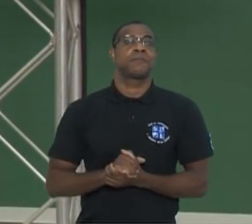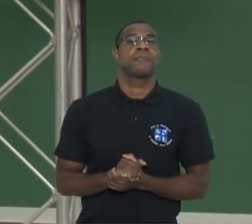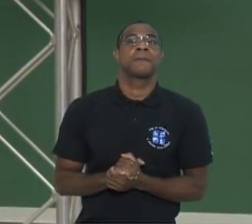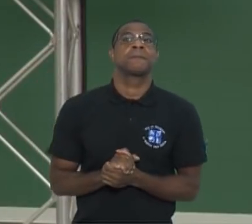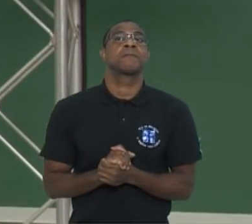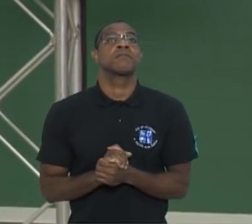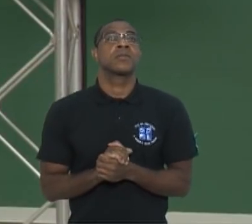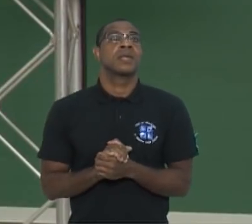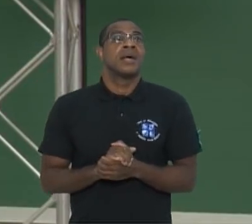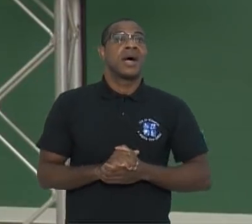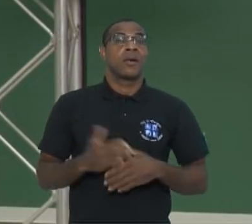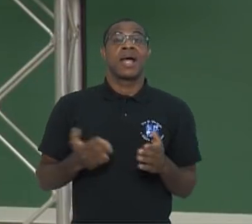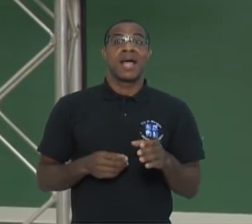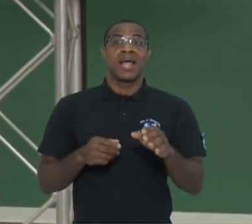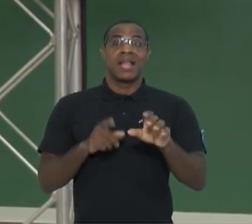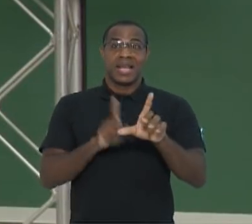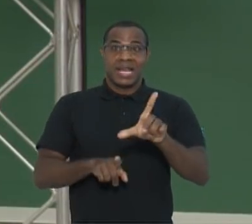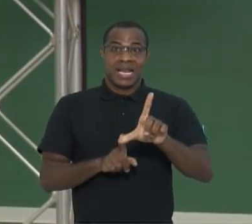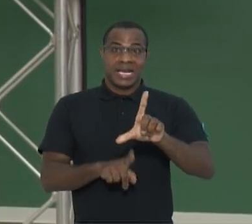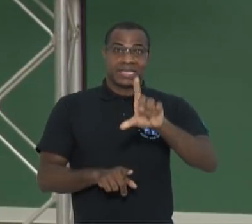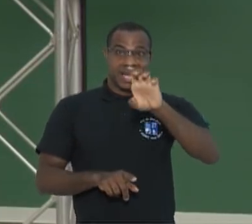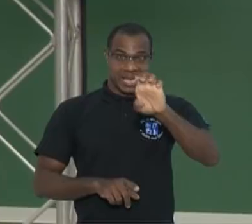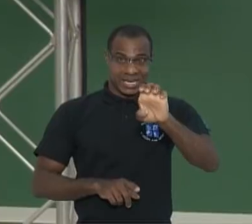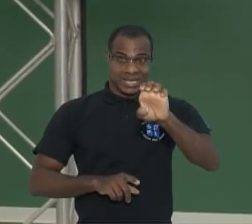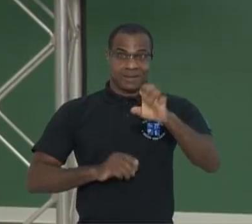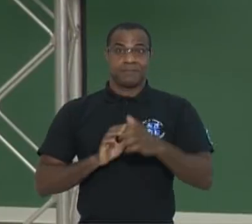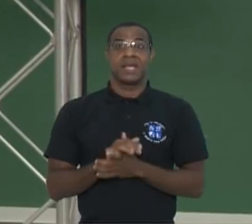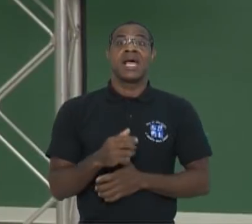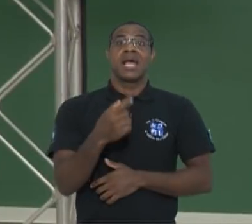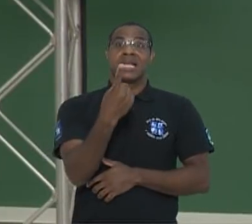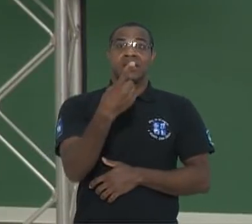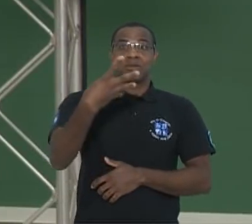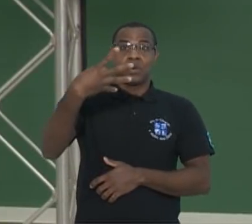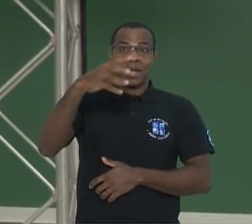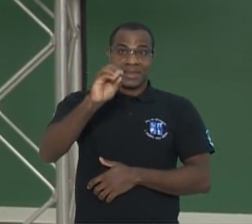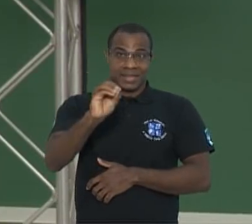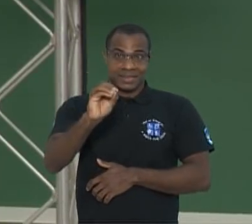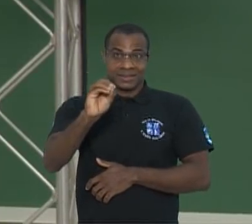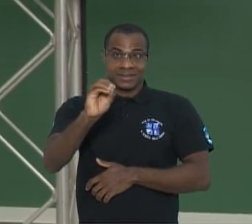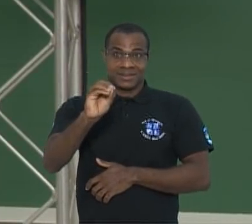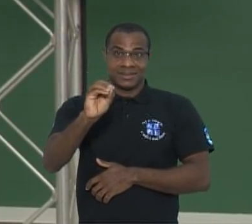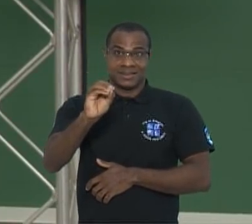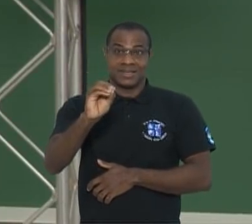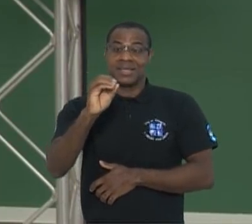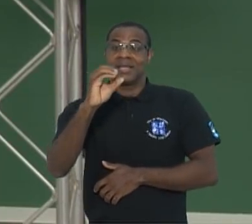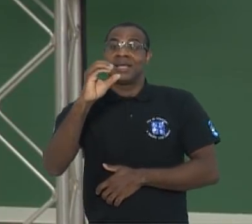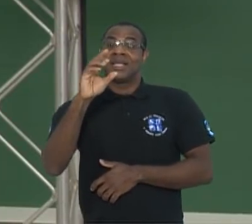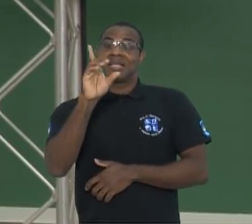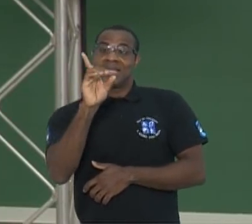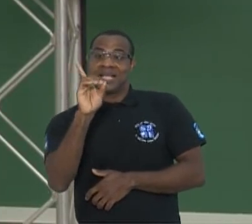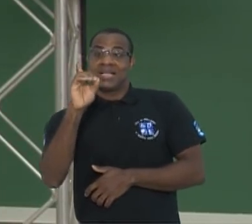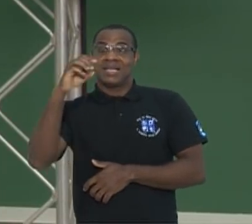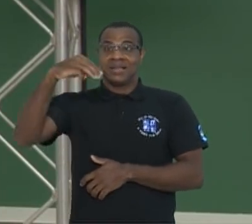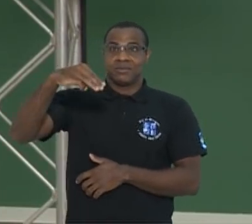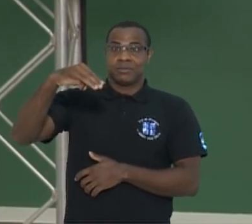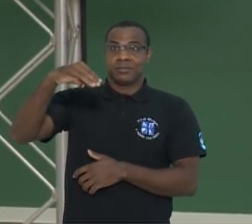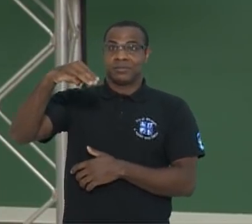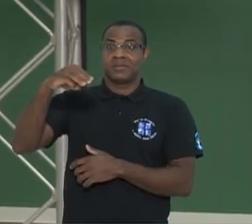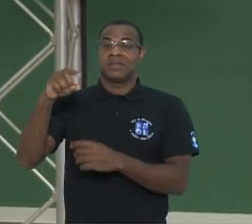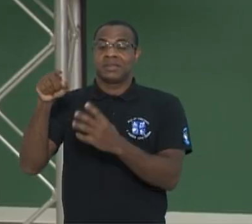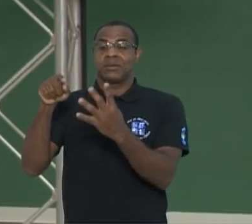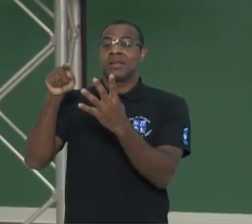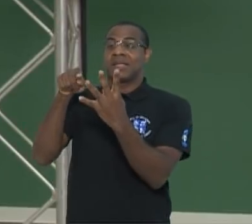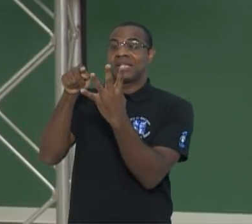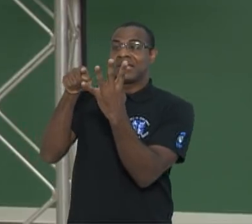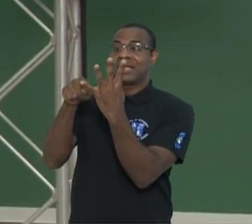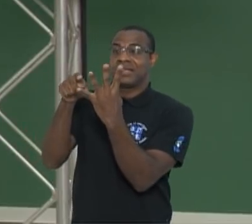letra E, eu tenho 140 decímetros cúbicos e eu quero ir para metro cúbico, quero